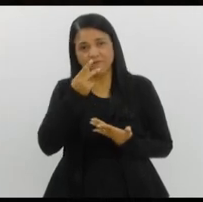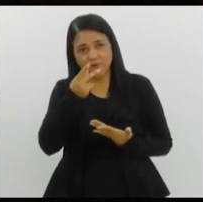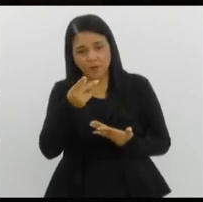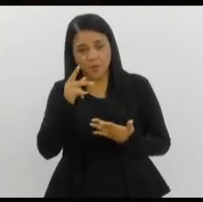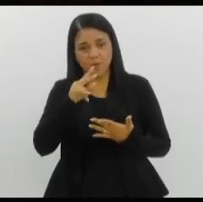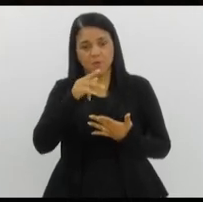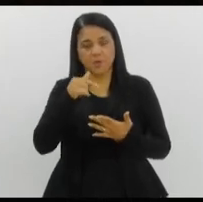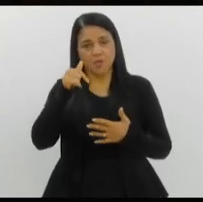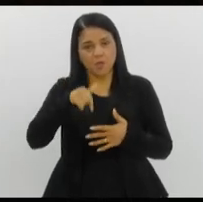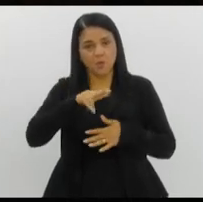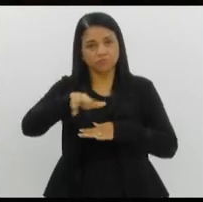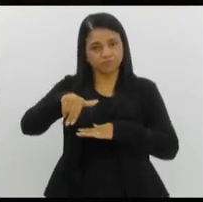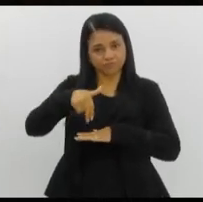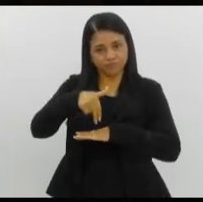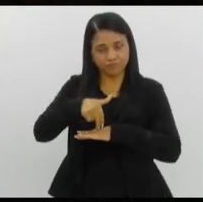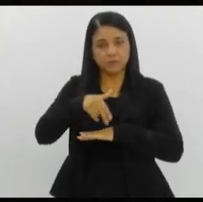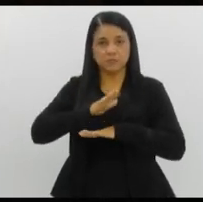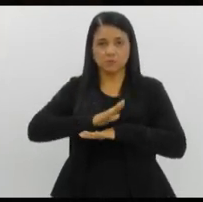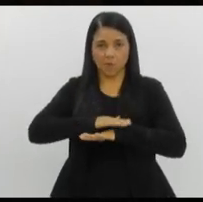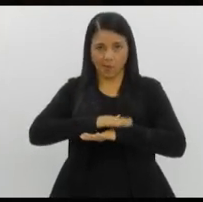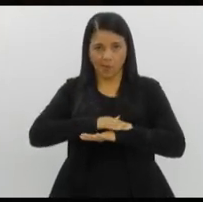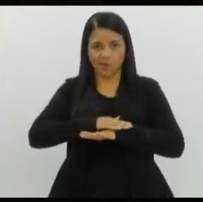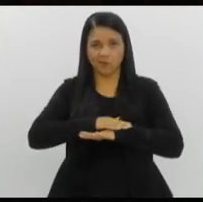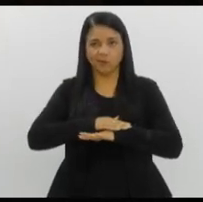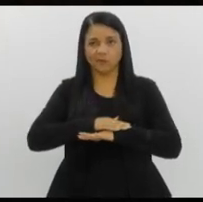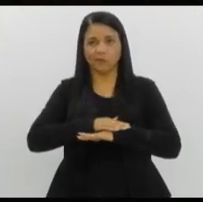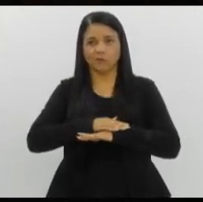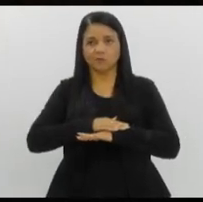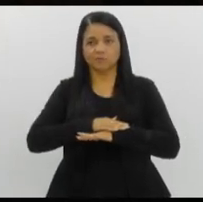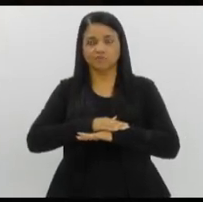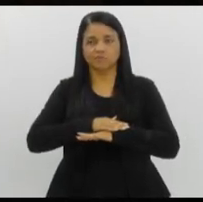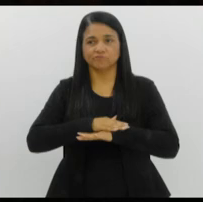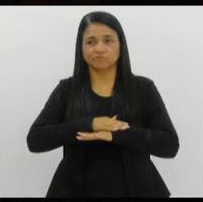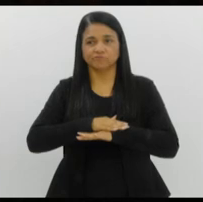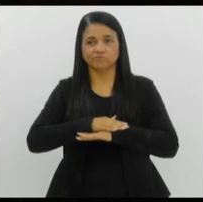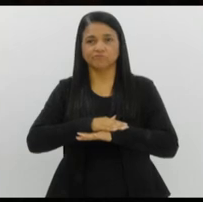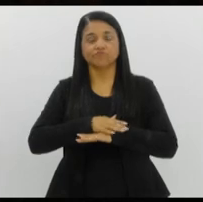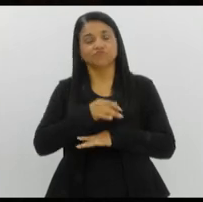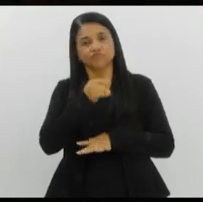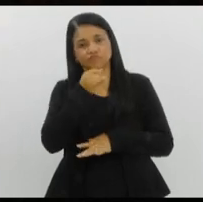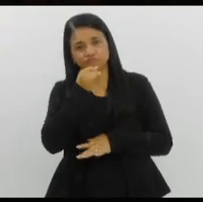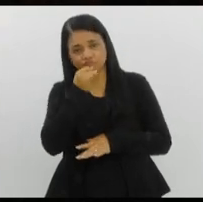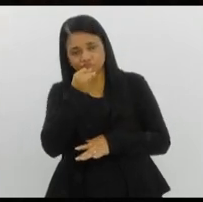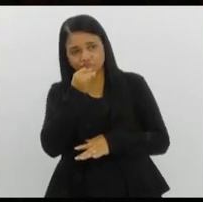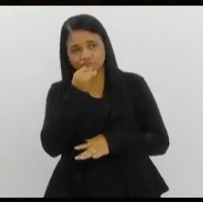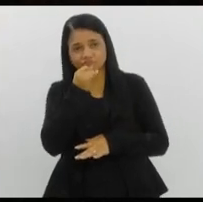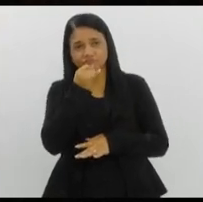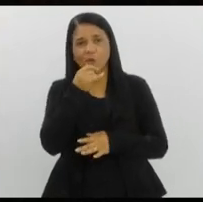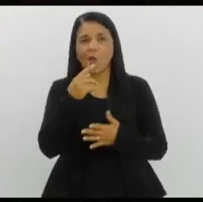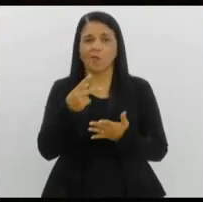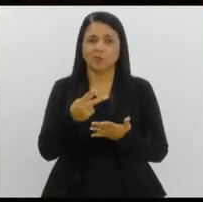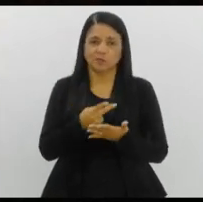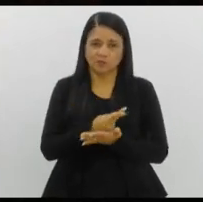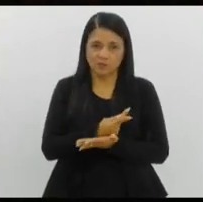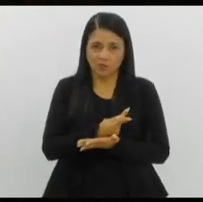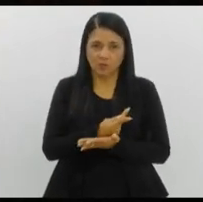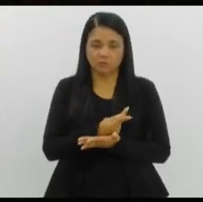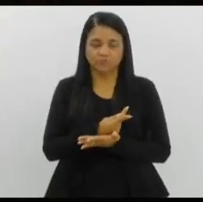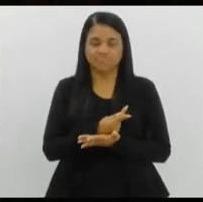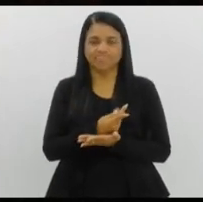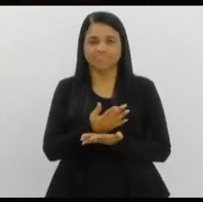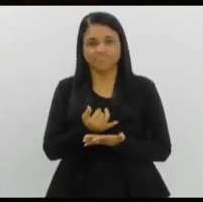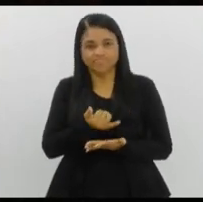me traz a essa casa nesse momento foi um fato, além de triste, lastimável, muito